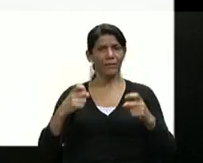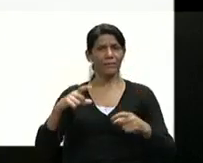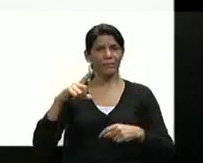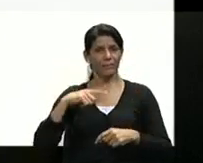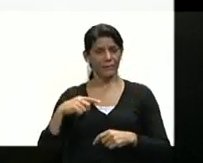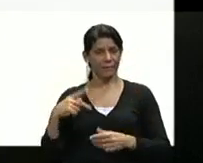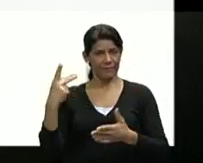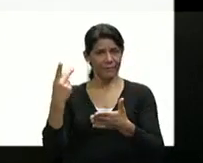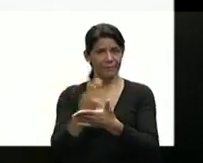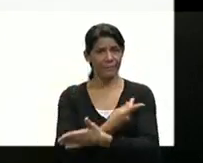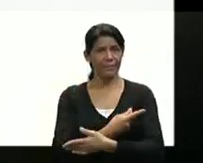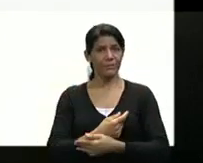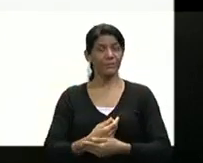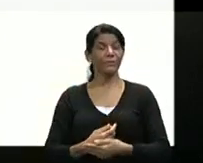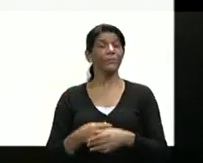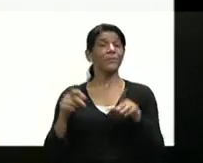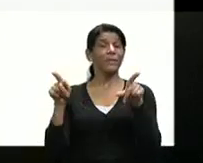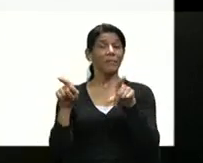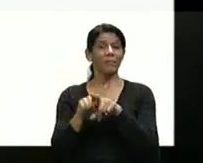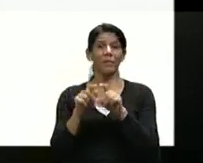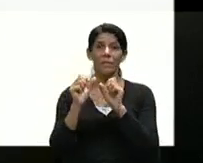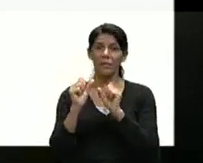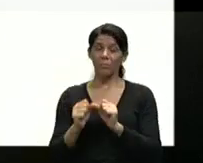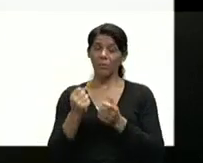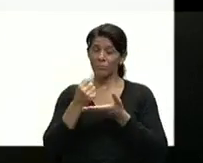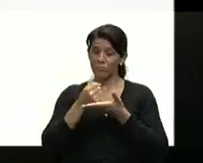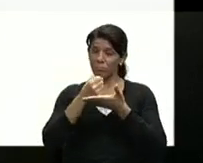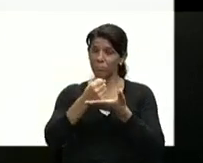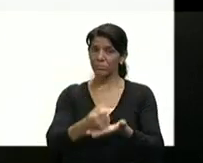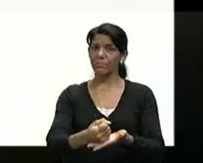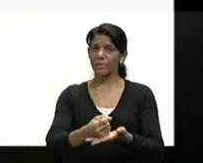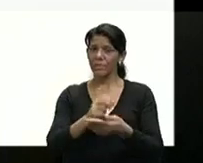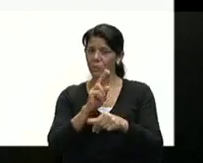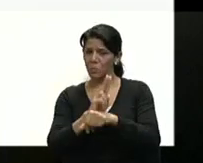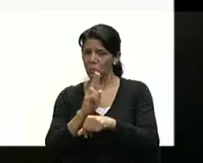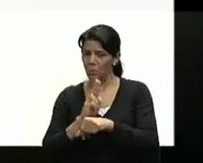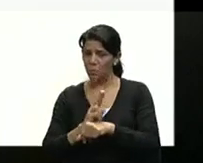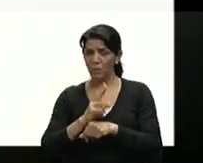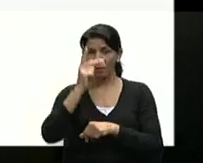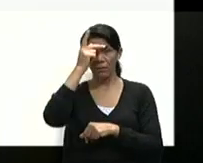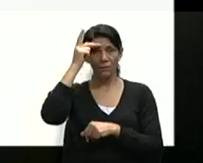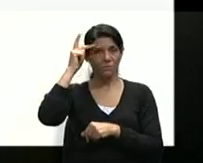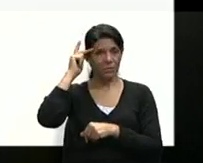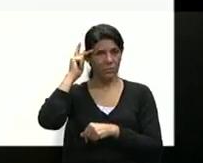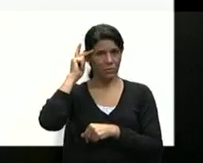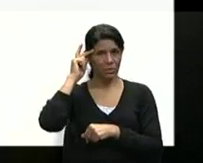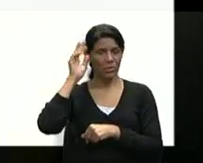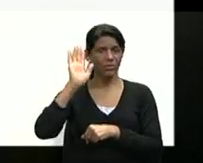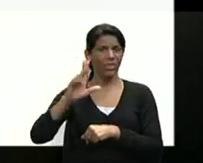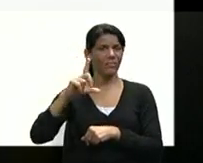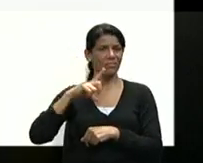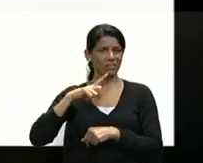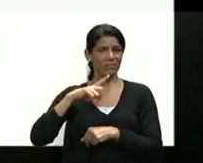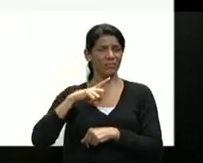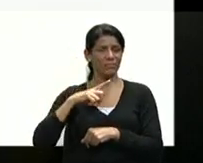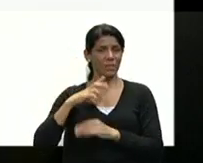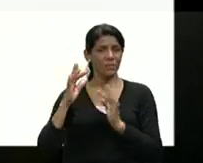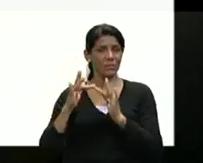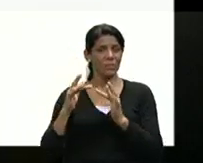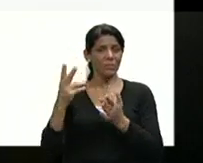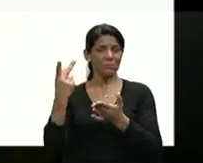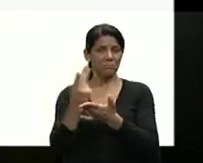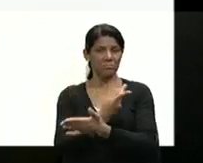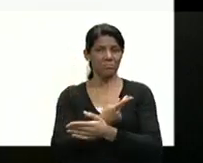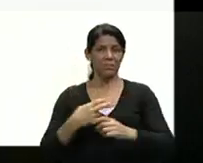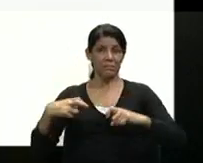atuar com a assistência e reabilitação das vítimas, né? Aqui nós já trabalhamos um aspecto mais